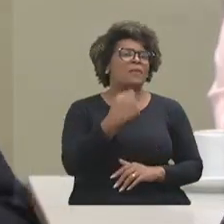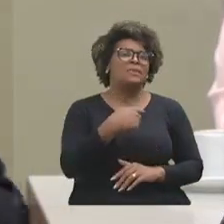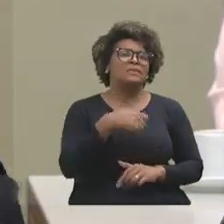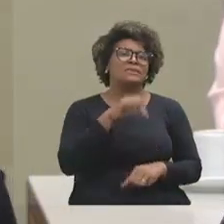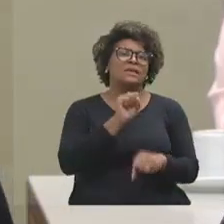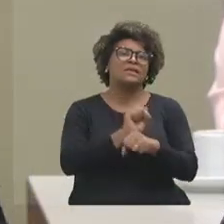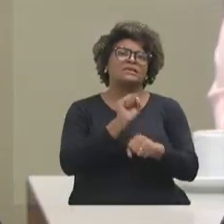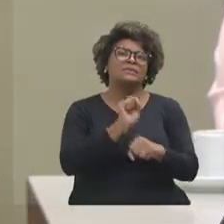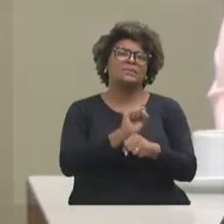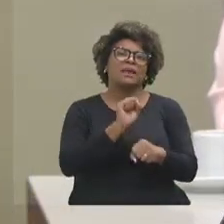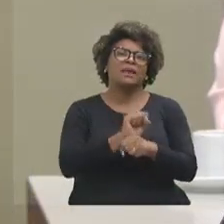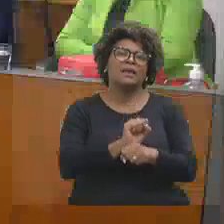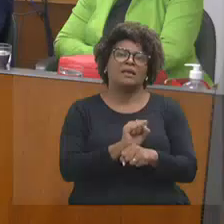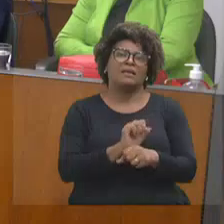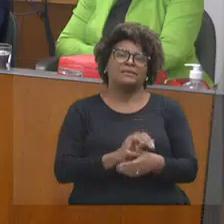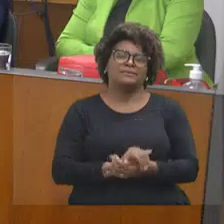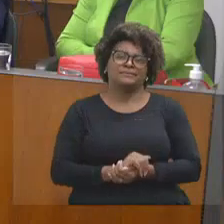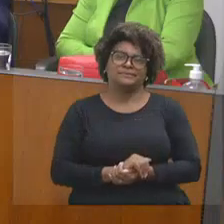Lucas